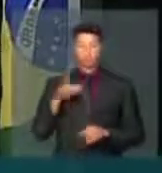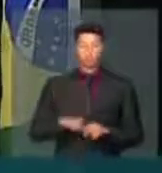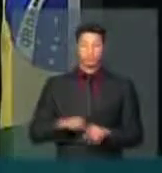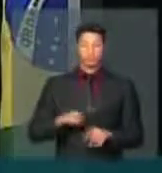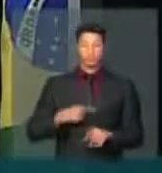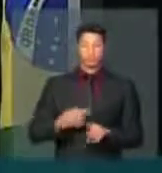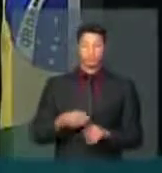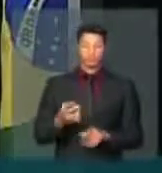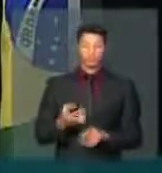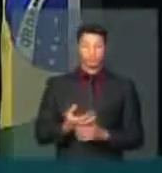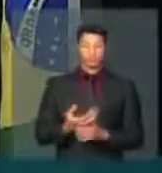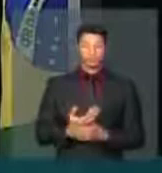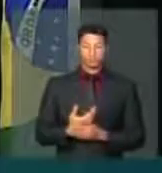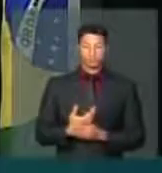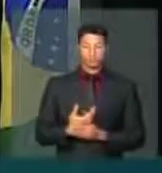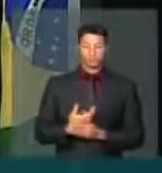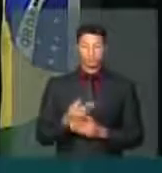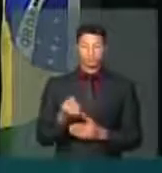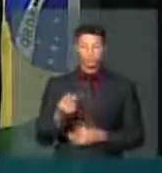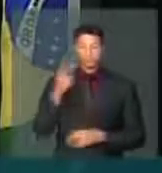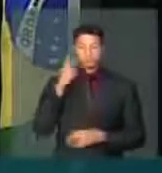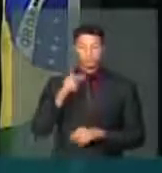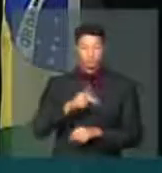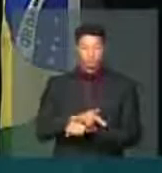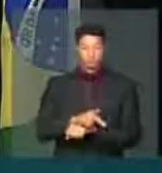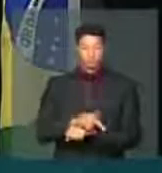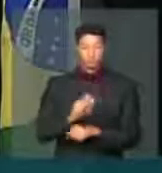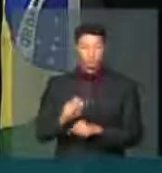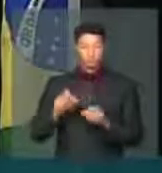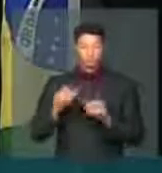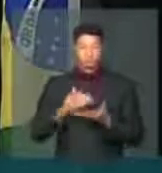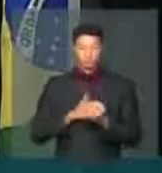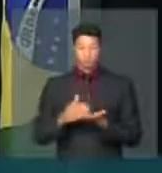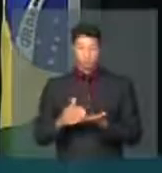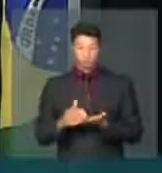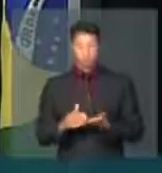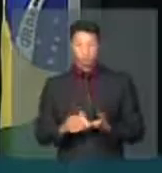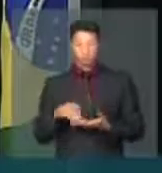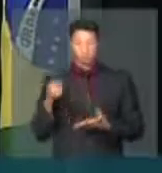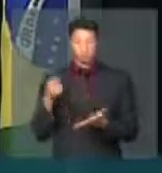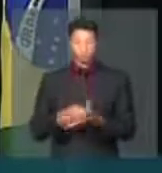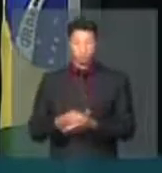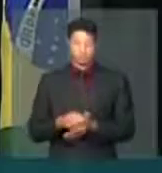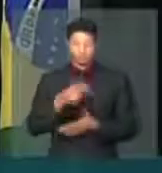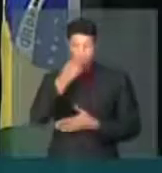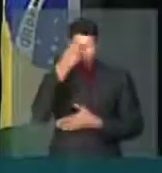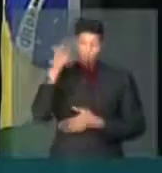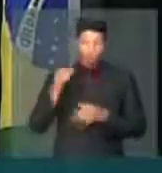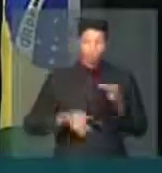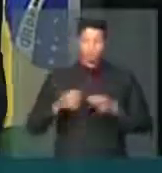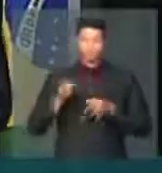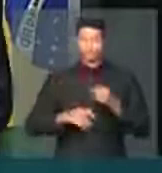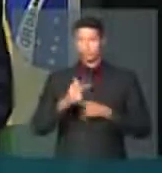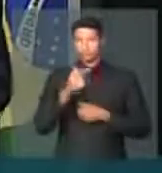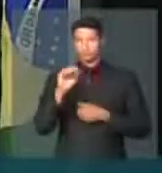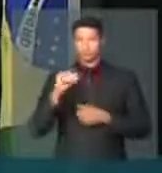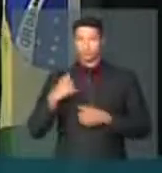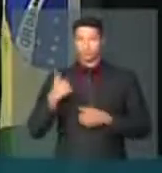um maior gasto também para a Previdência, que passa a pagar aquele juiz de 70